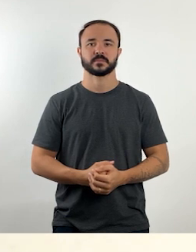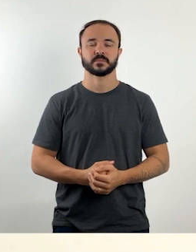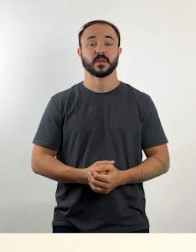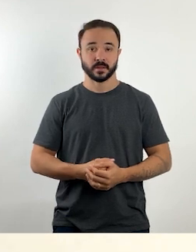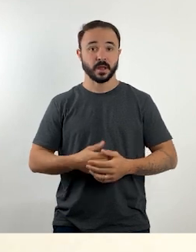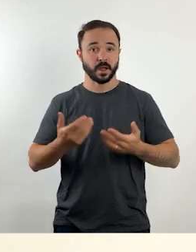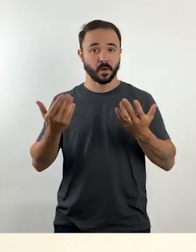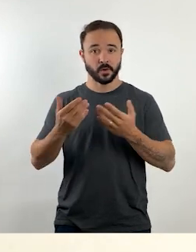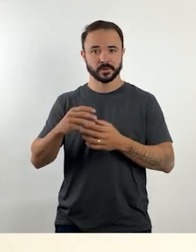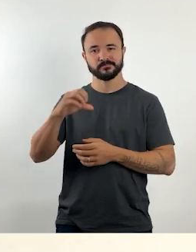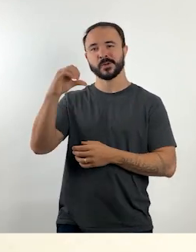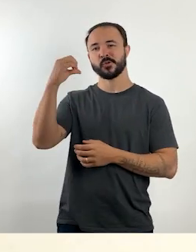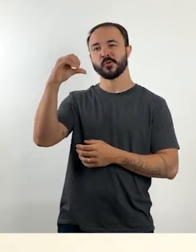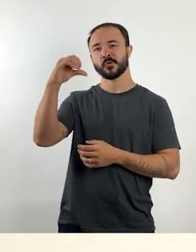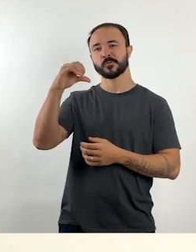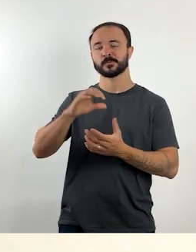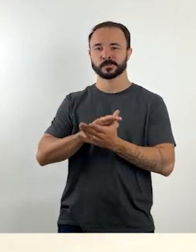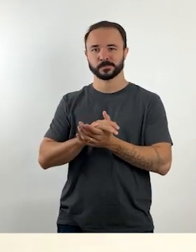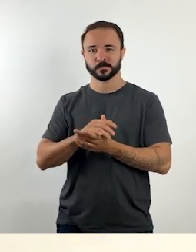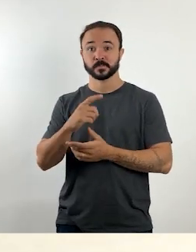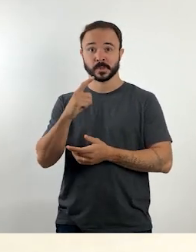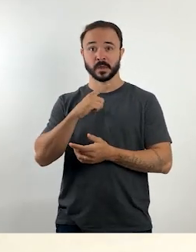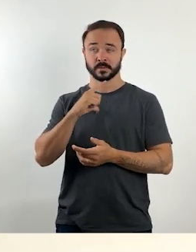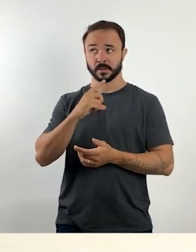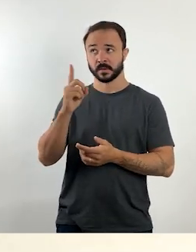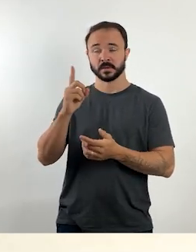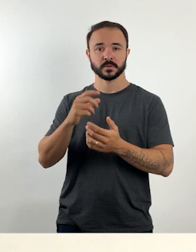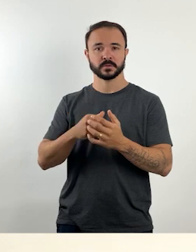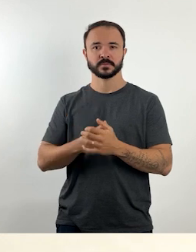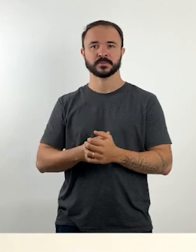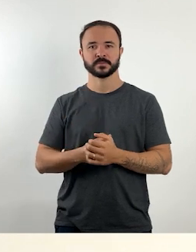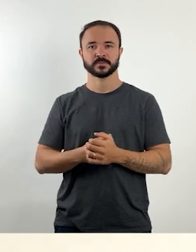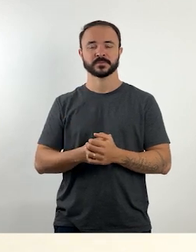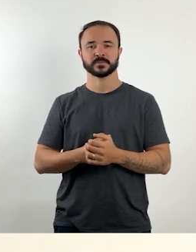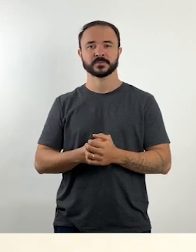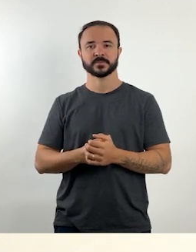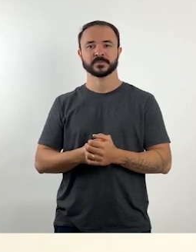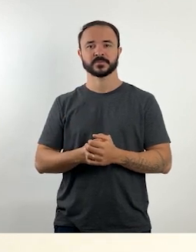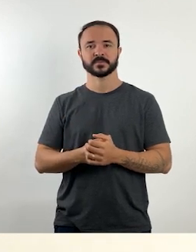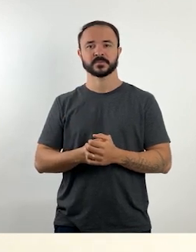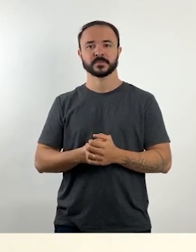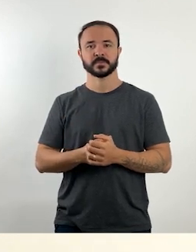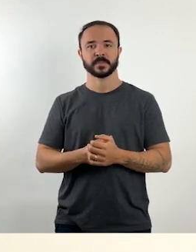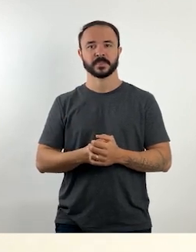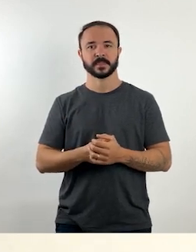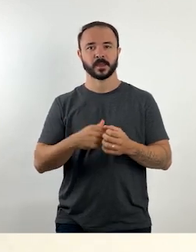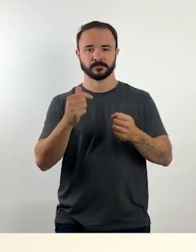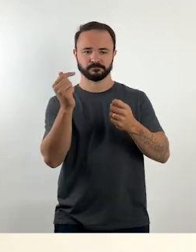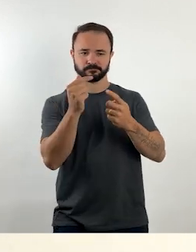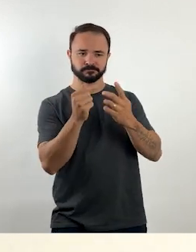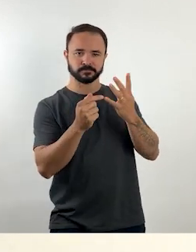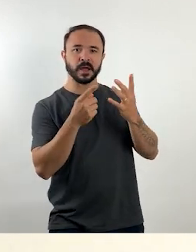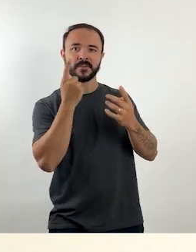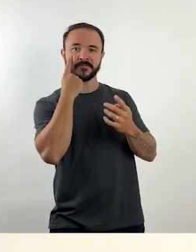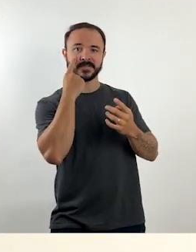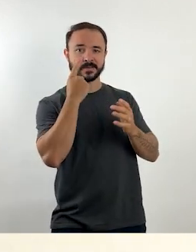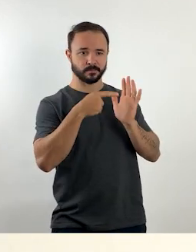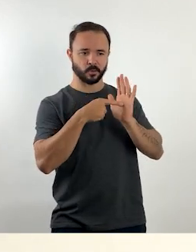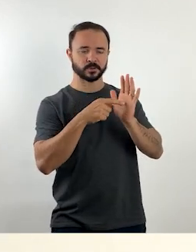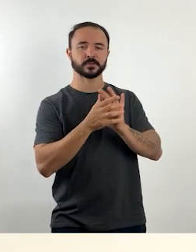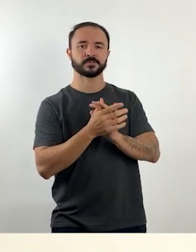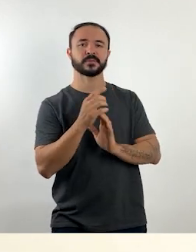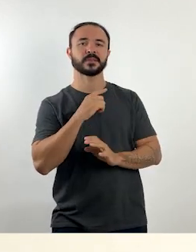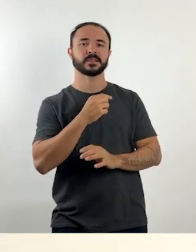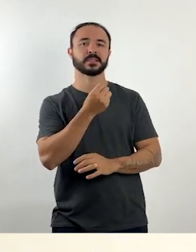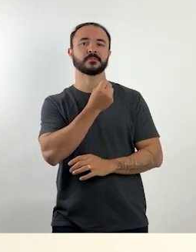No meu passo 9, eu vou pegar agora essas hastes aqui, essas barras aqui. Essa